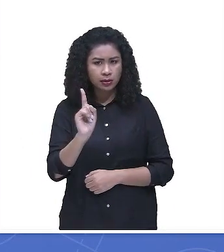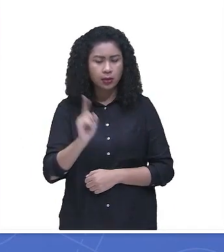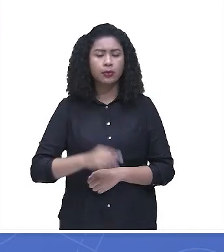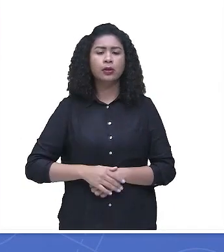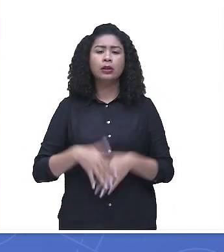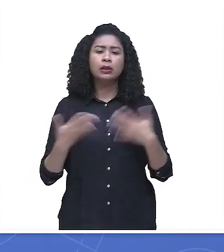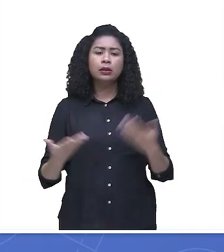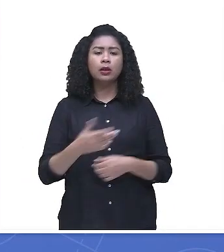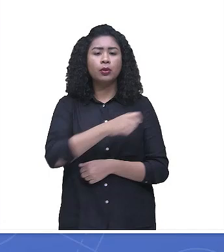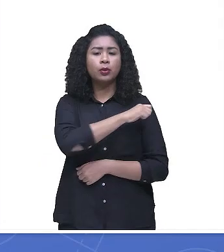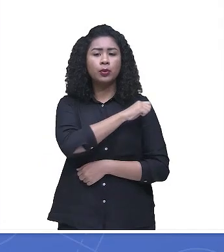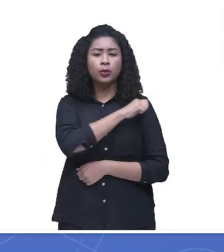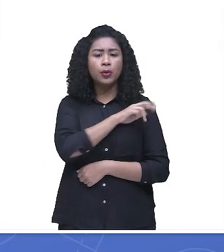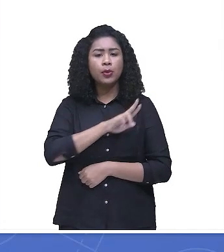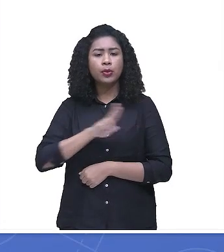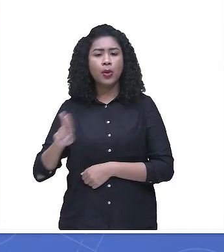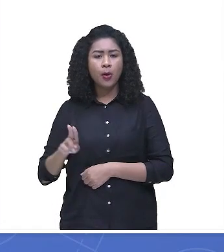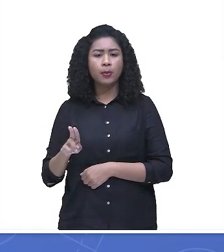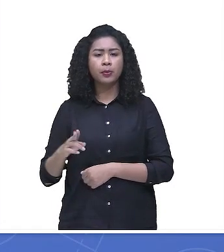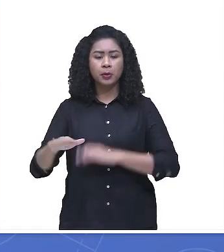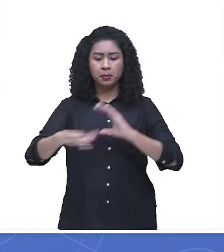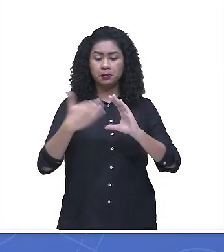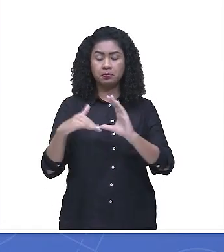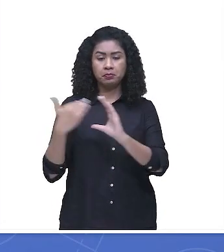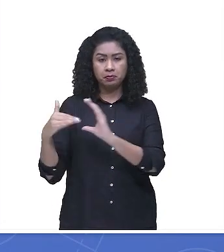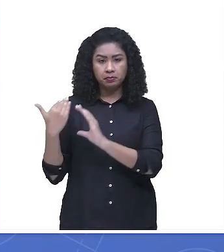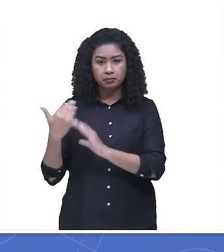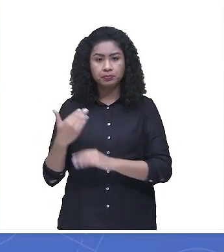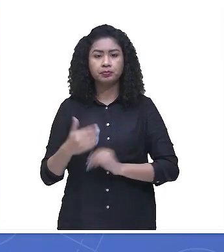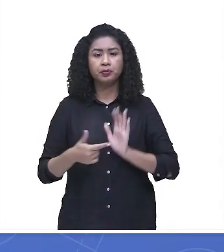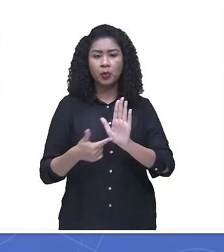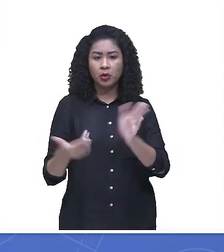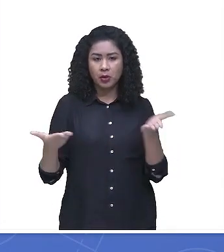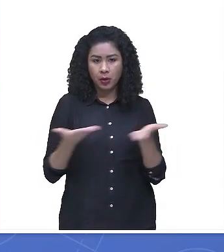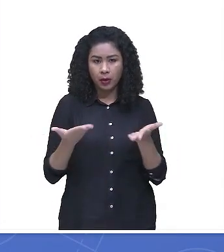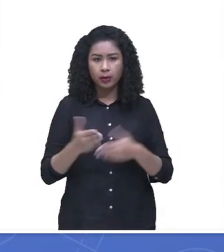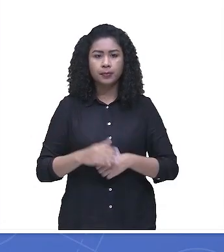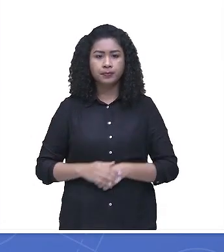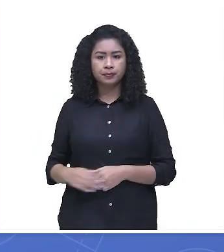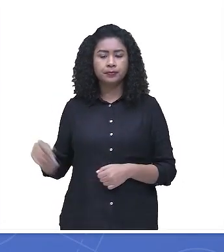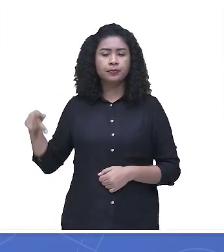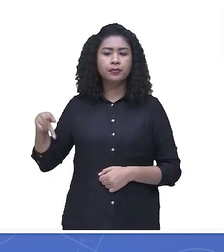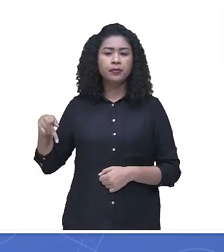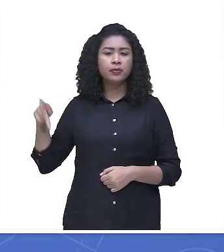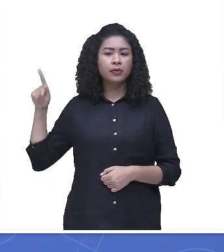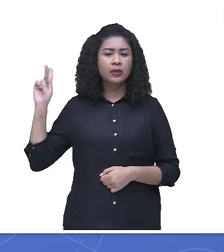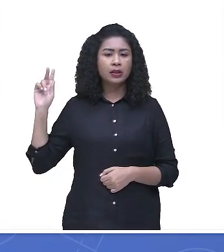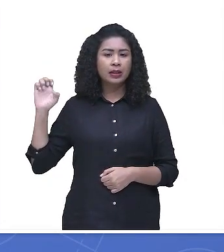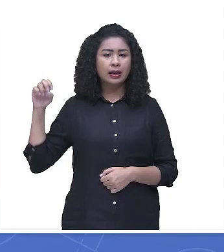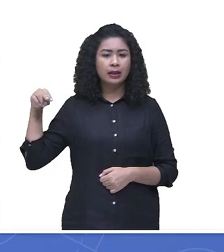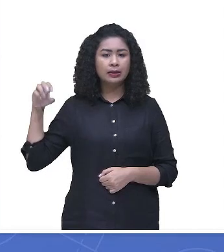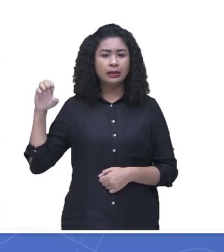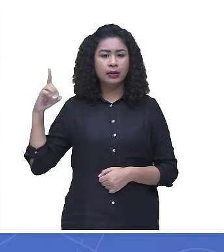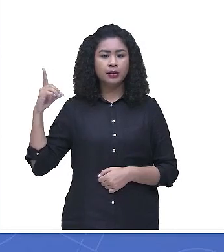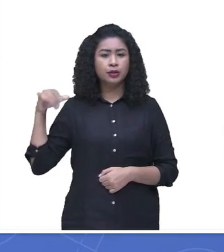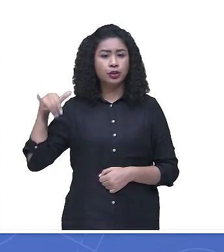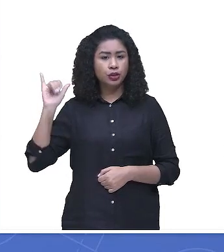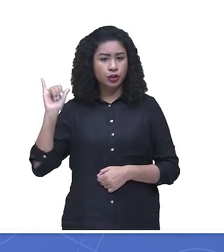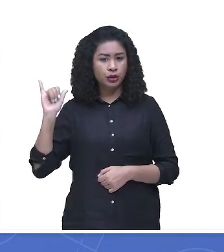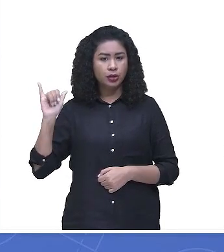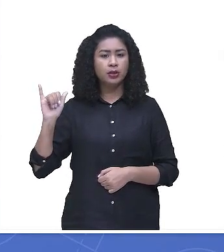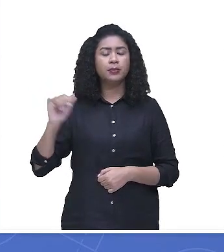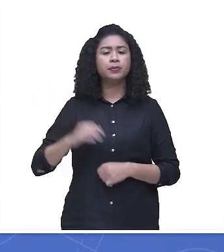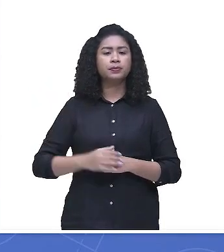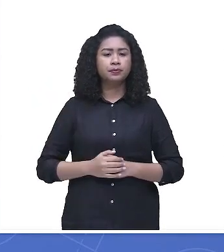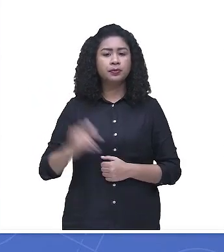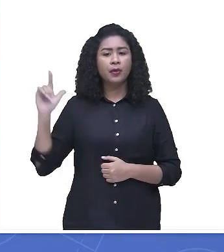Kennedy, cadê? Quem mais? A Lívia também, o Kennedy de Careiro da Várzea, a Lívia da Escola Estadual Ondina de